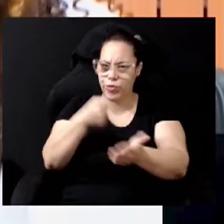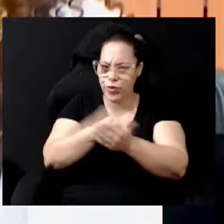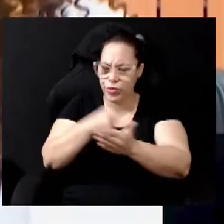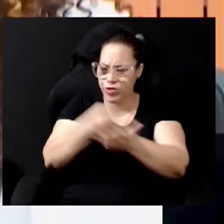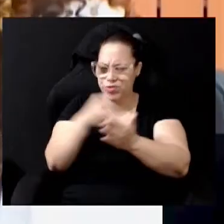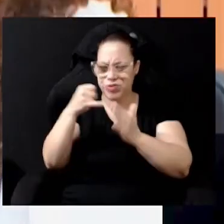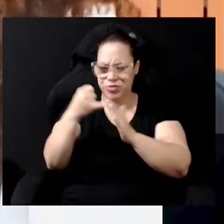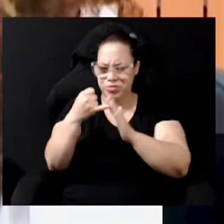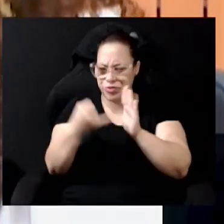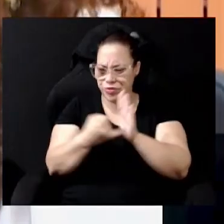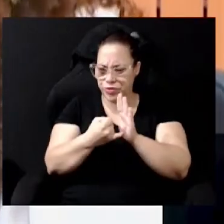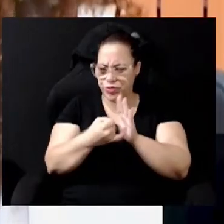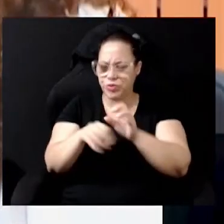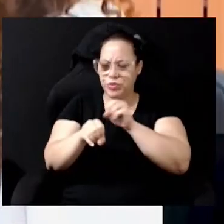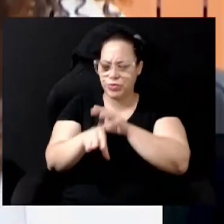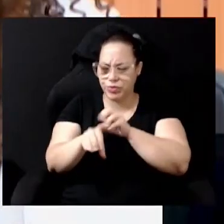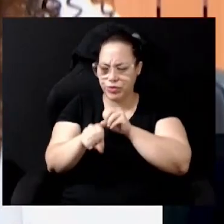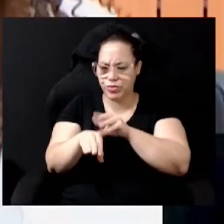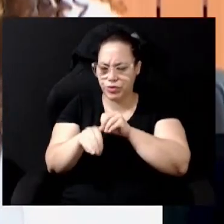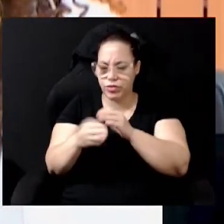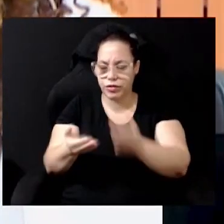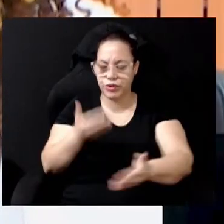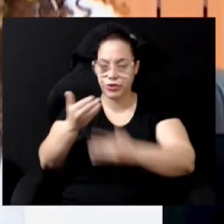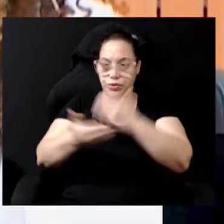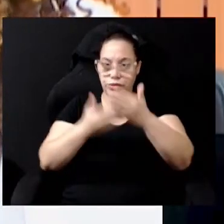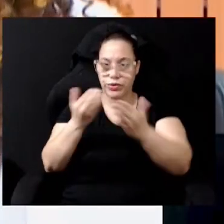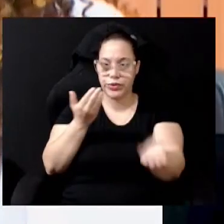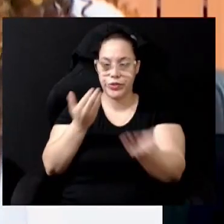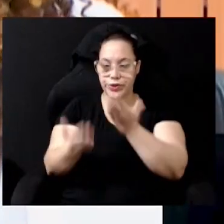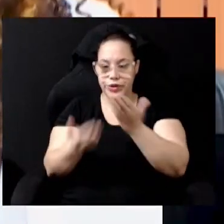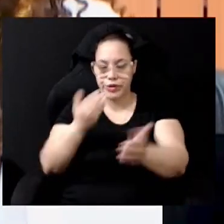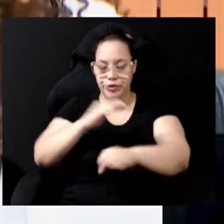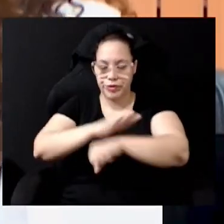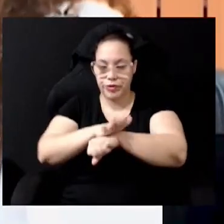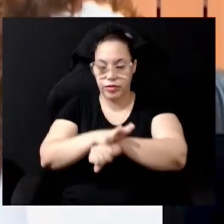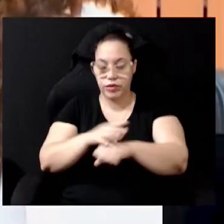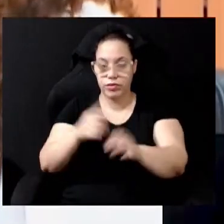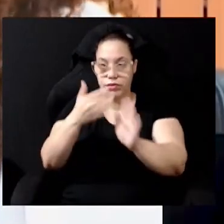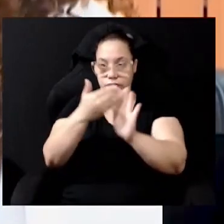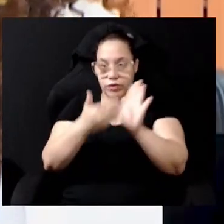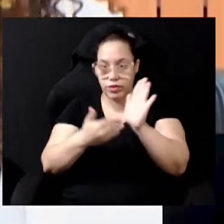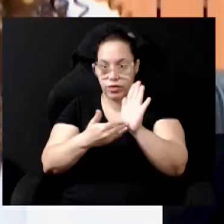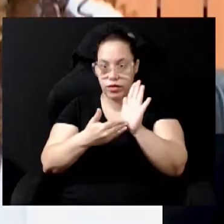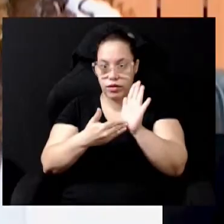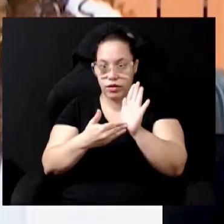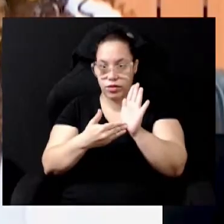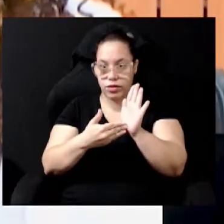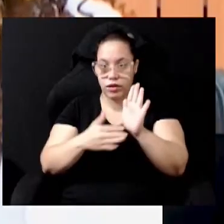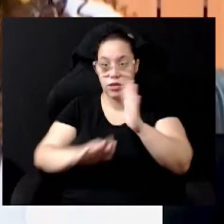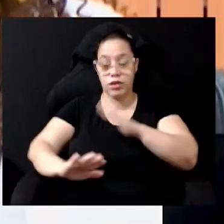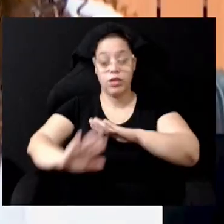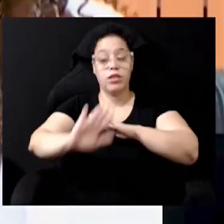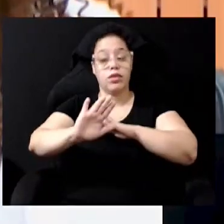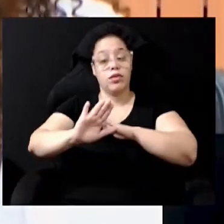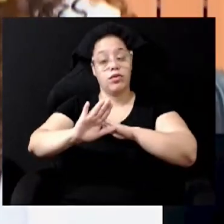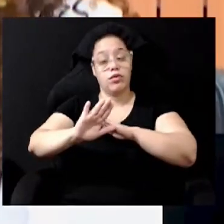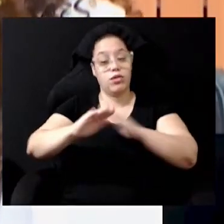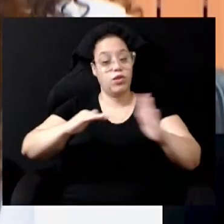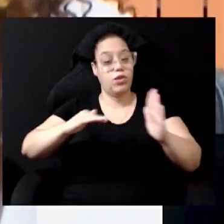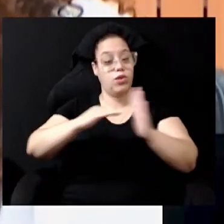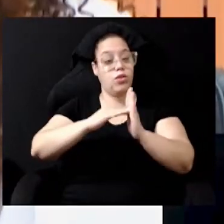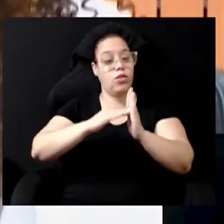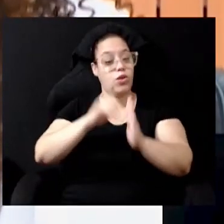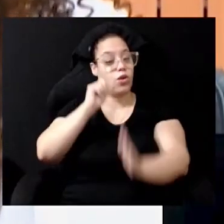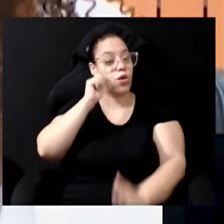de ensino para a promoção da equidade racial nos seus quadros, para driblarmos os limites que as pessoas negras podem chegar,